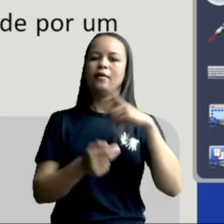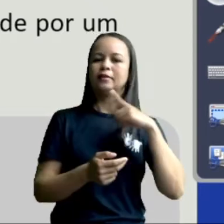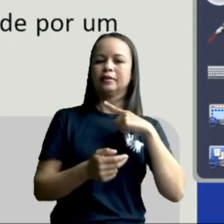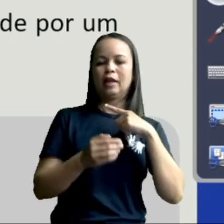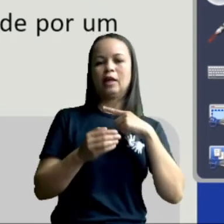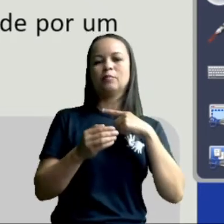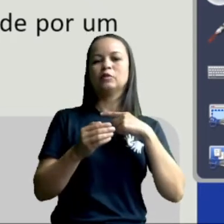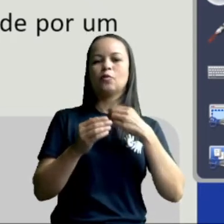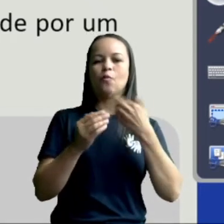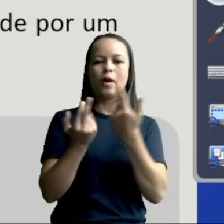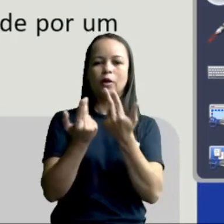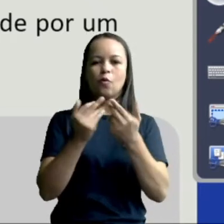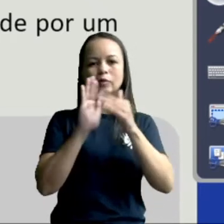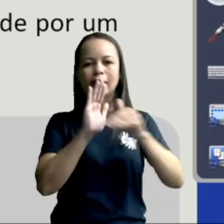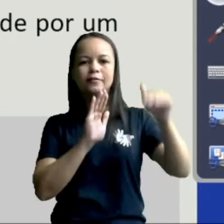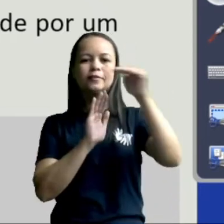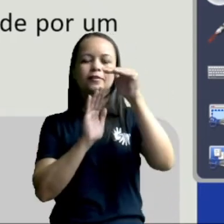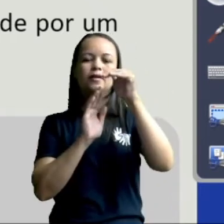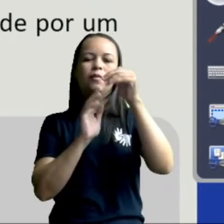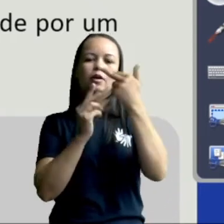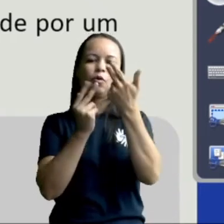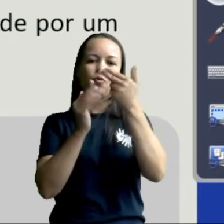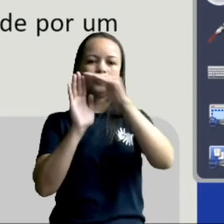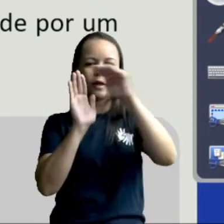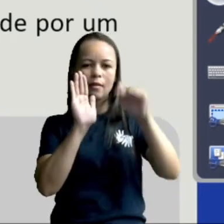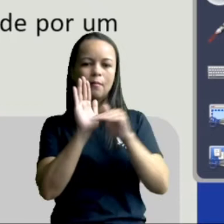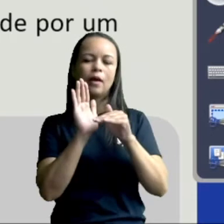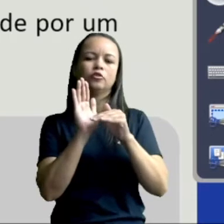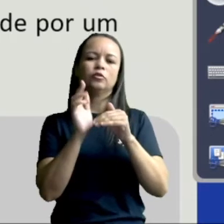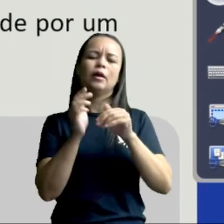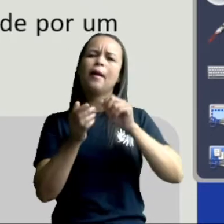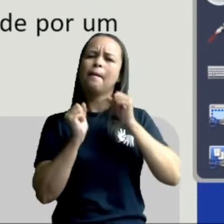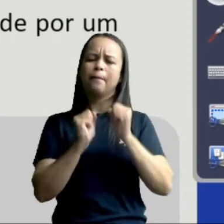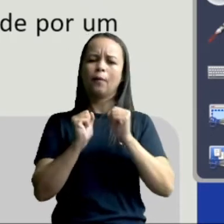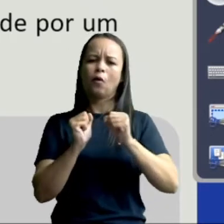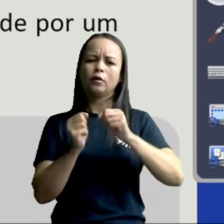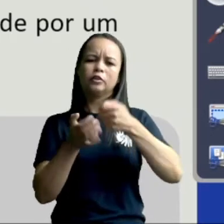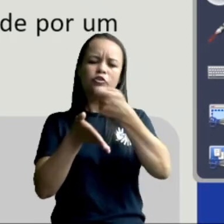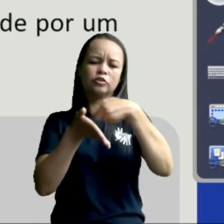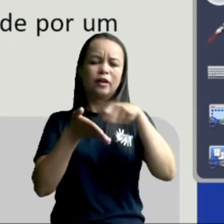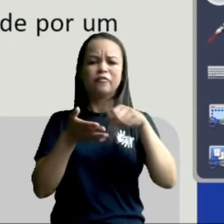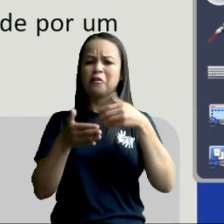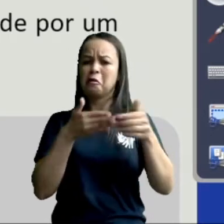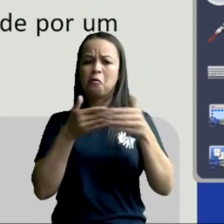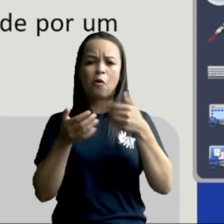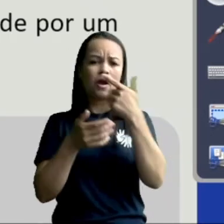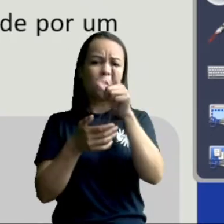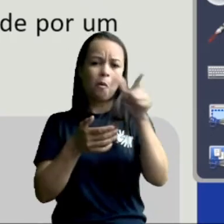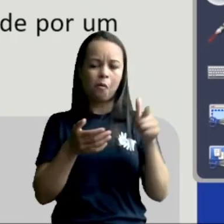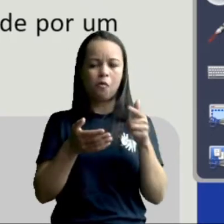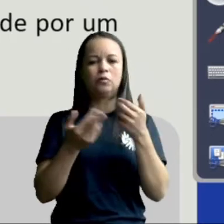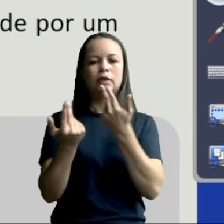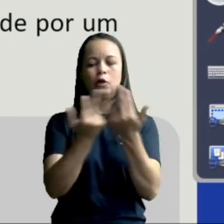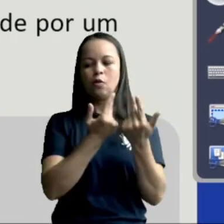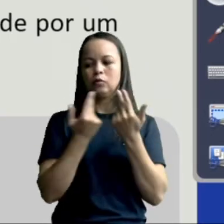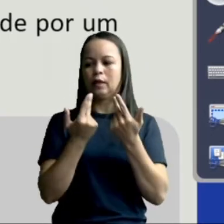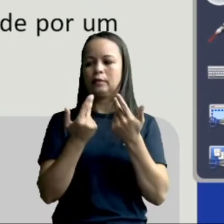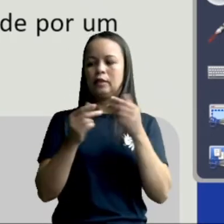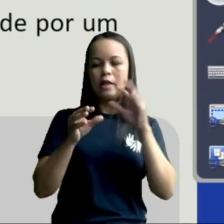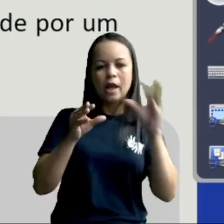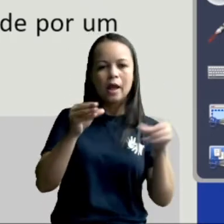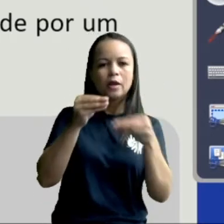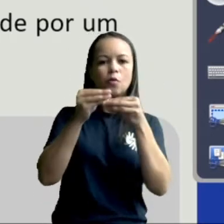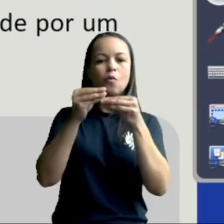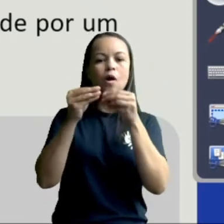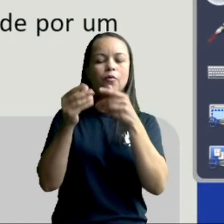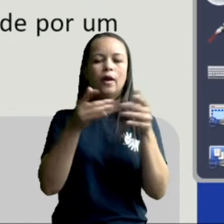em cima e outra embaixo, então a gente pode escrever outras igualdades. No caso aqui, a gente pode igualar esta expressão a